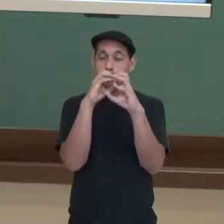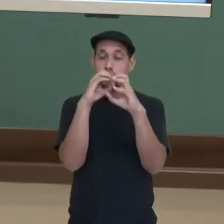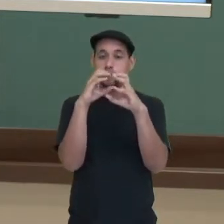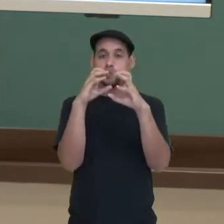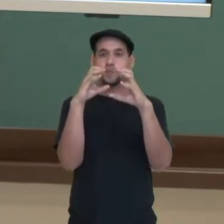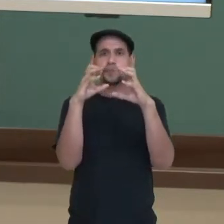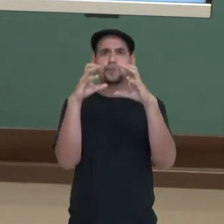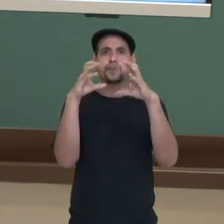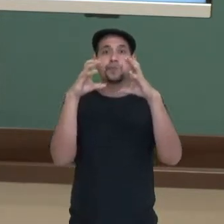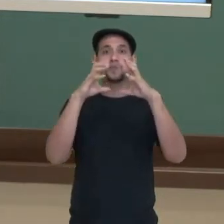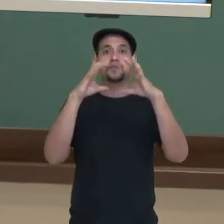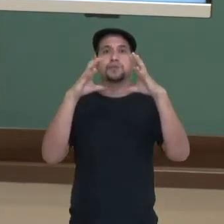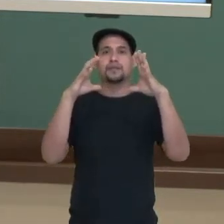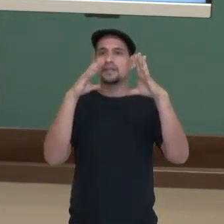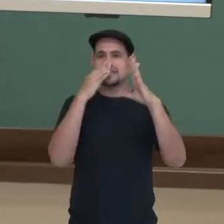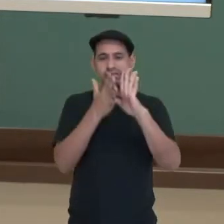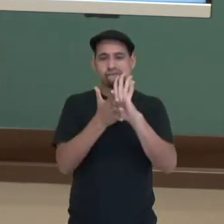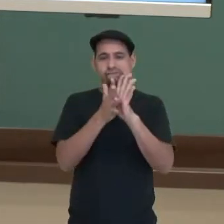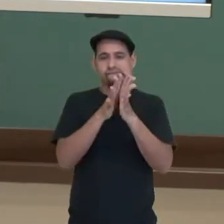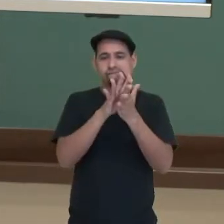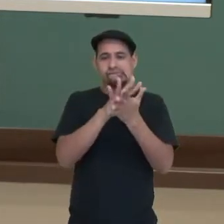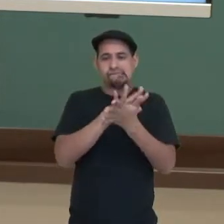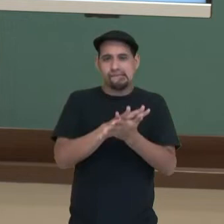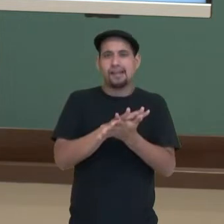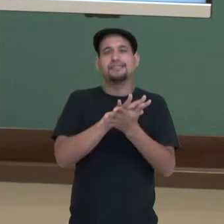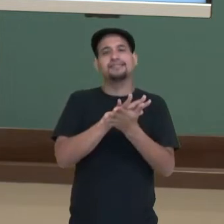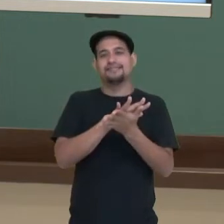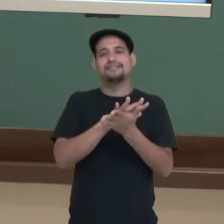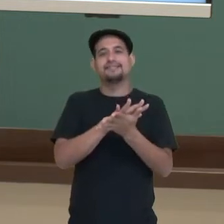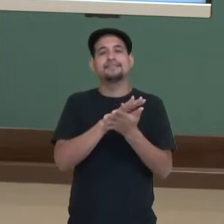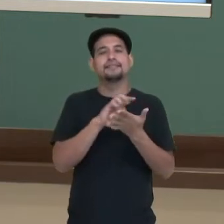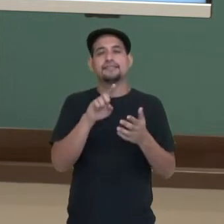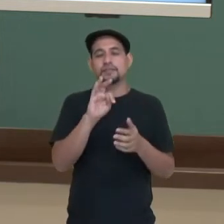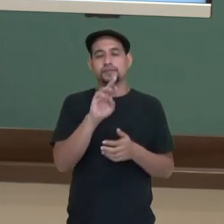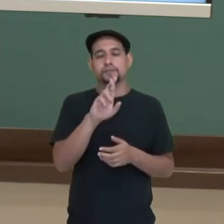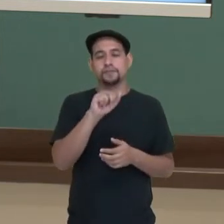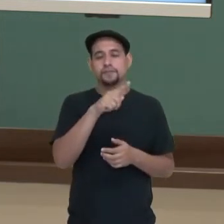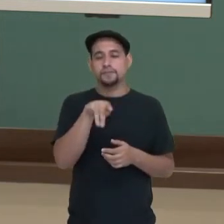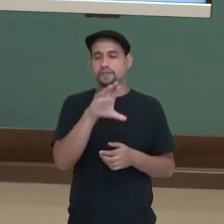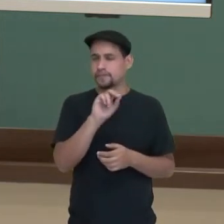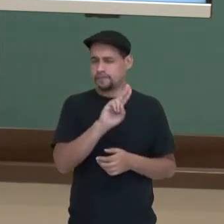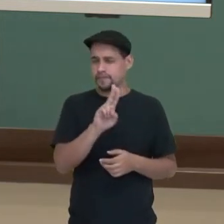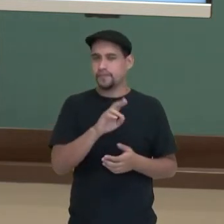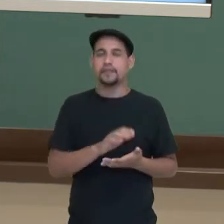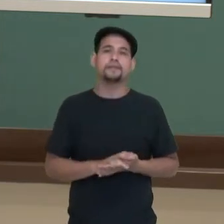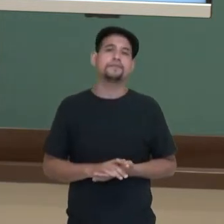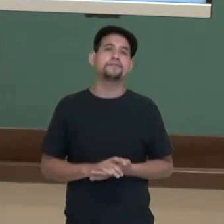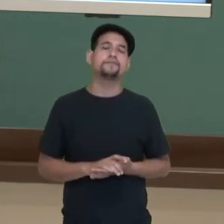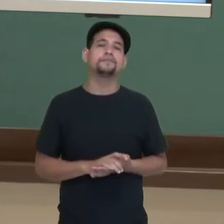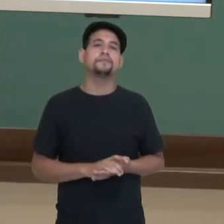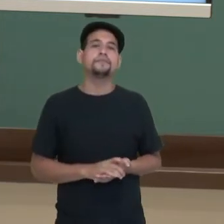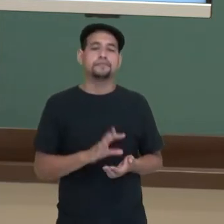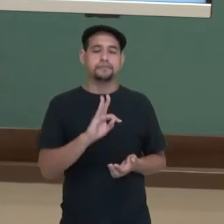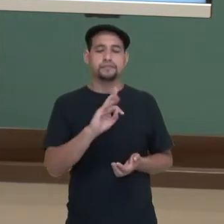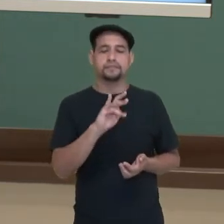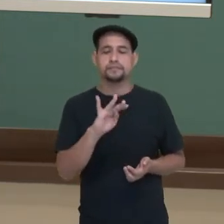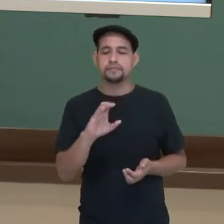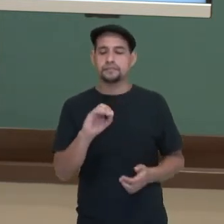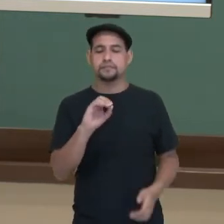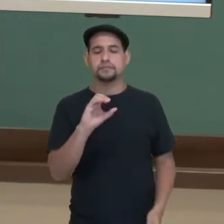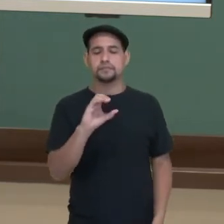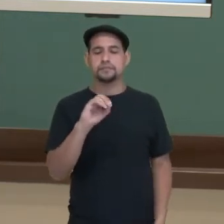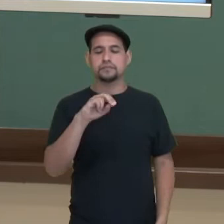cheia, as células vão ficar achatadas, por isso que ele é epitélio de transição. O tecido conjuntivo.